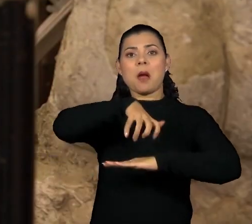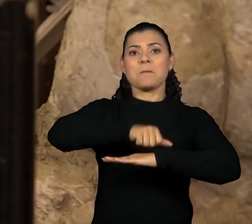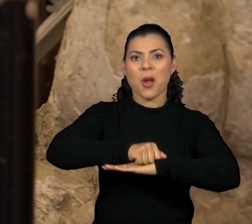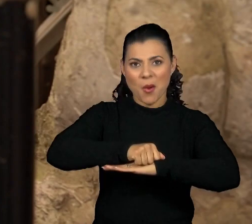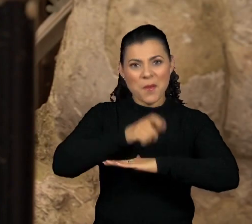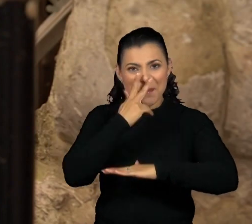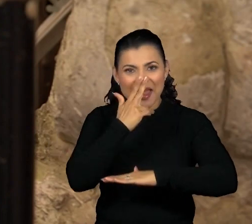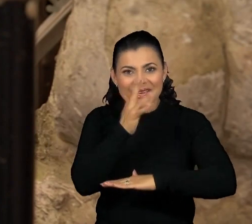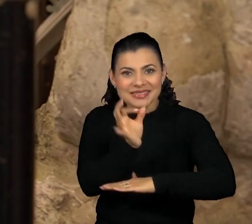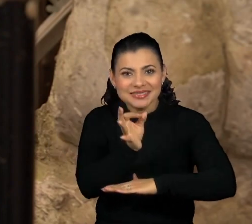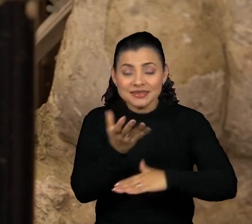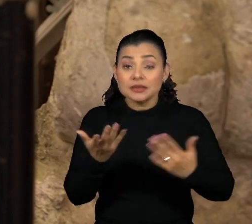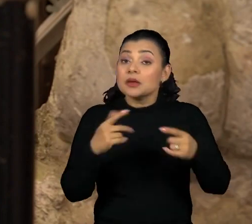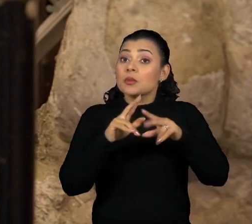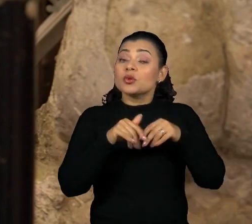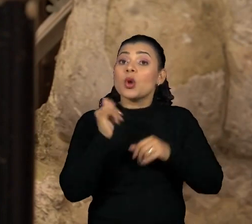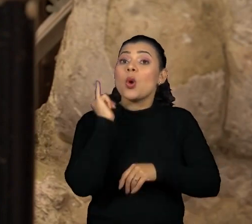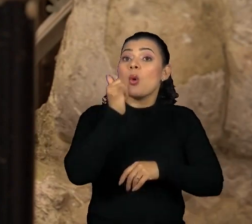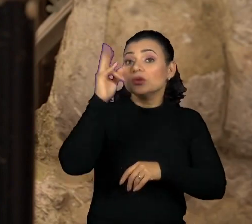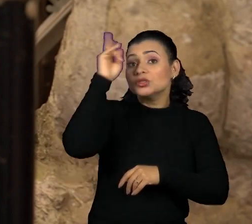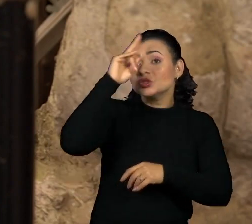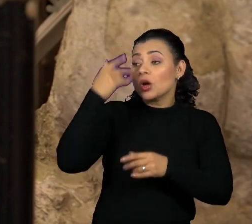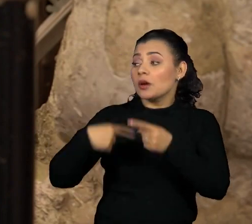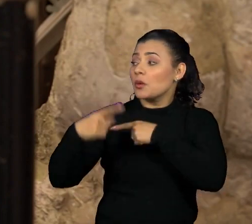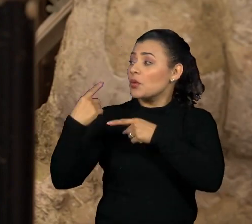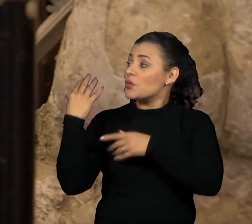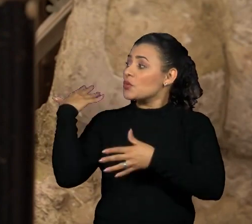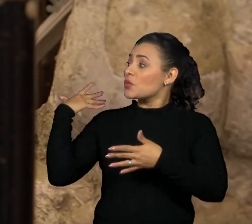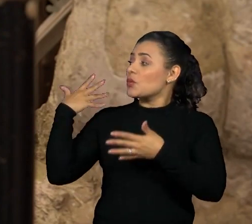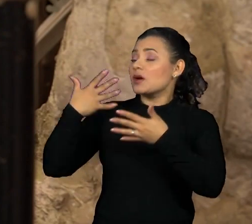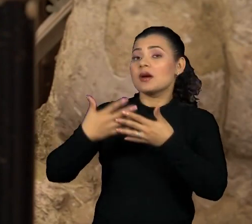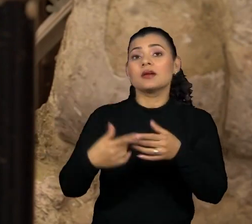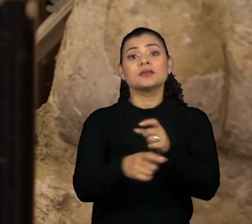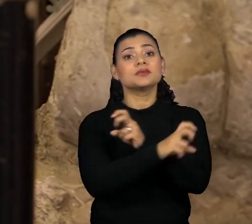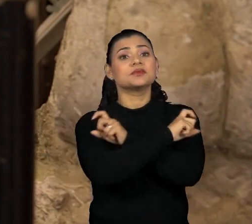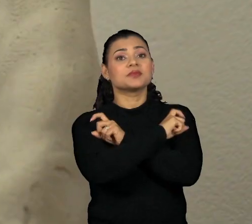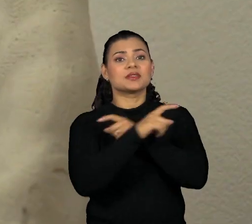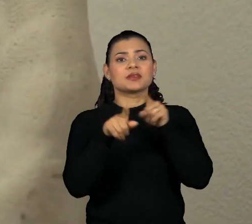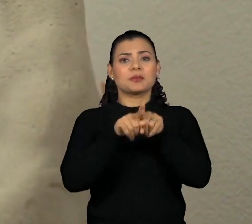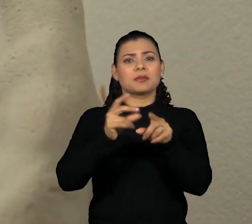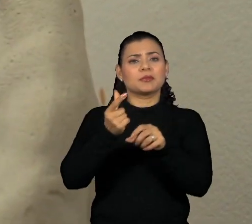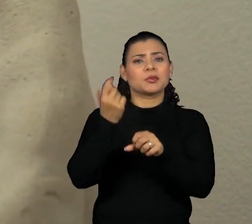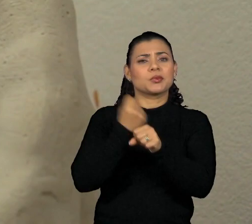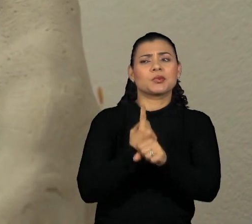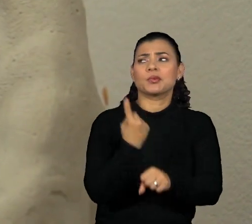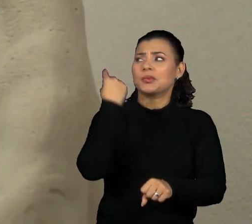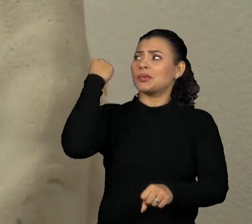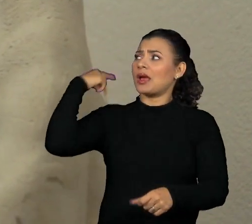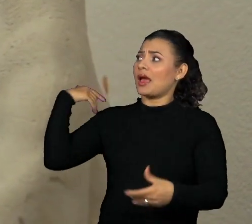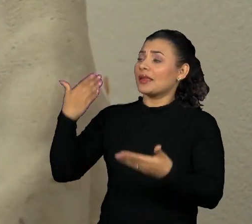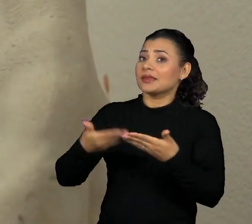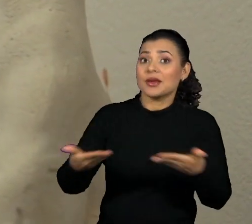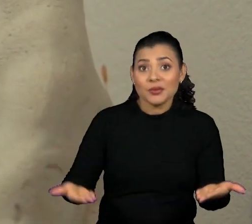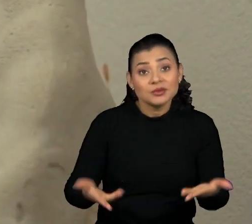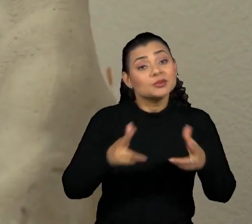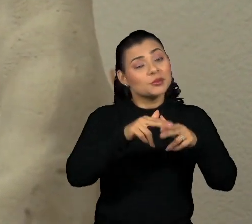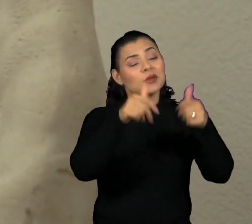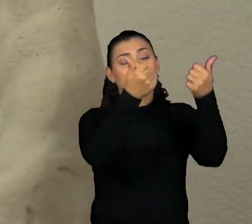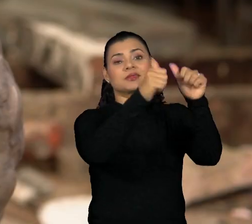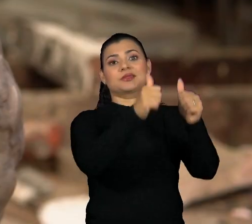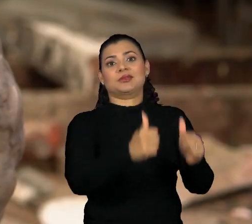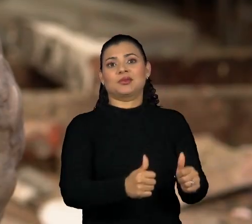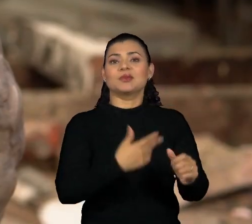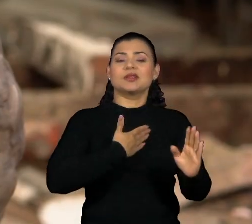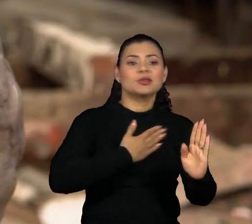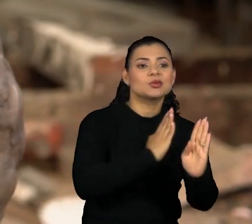conta a história da humanidade, né? Dos egípcios antigos, né? Que a gente tem referência até os dias de hoje. Foi através da escultura que a gente